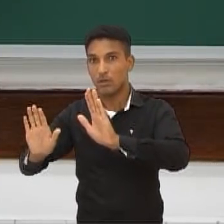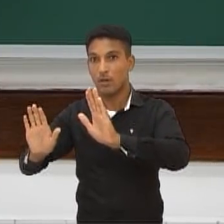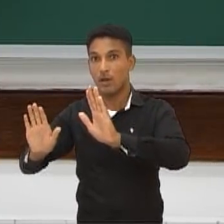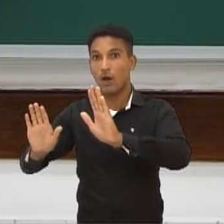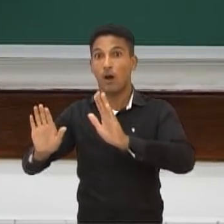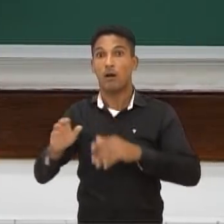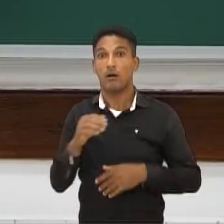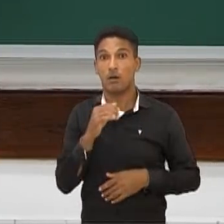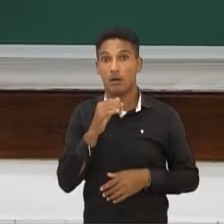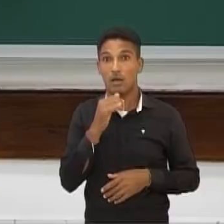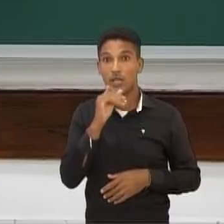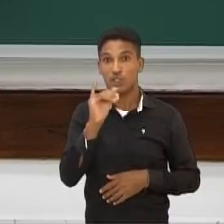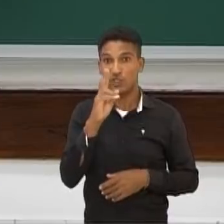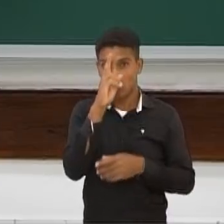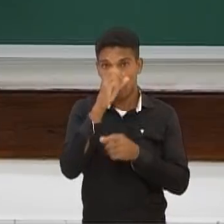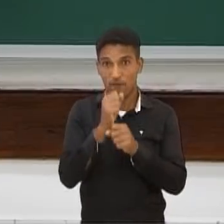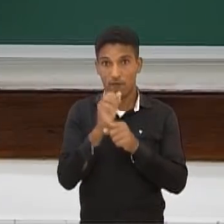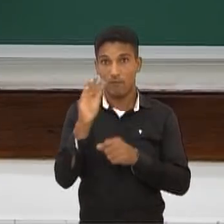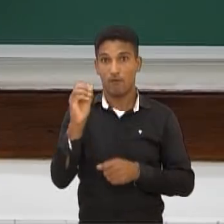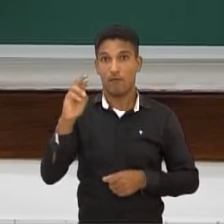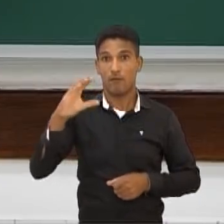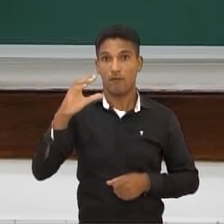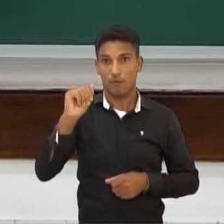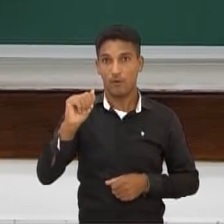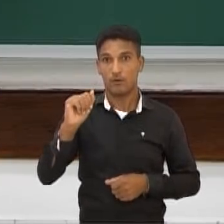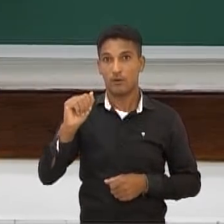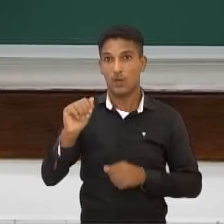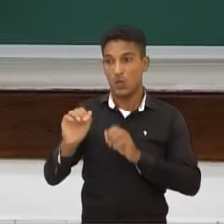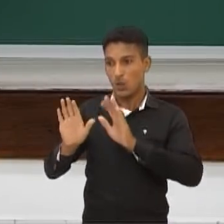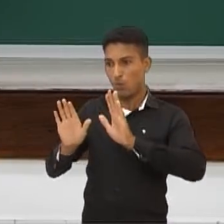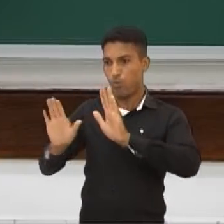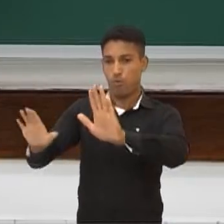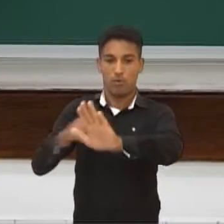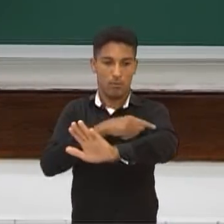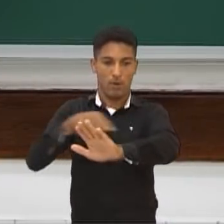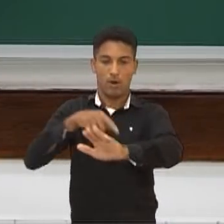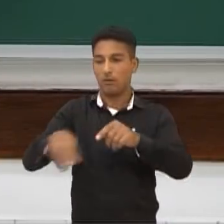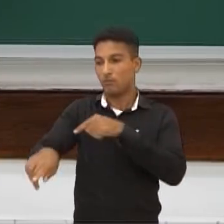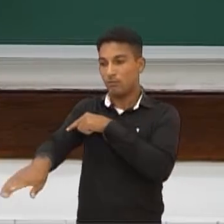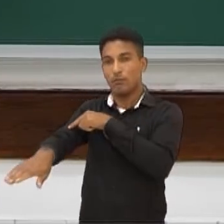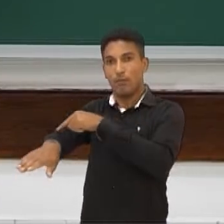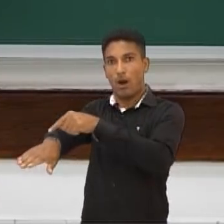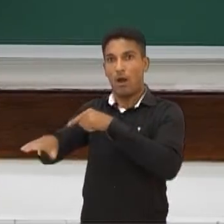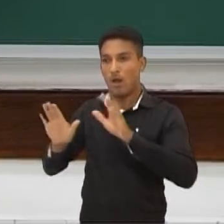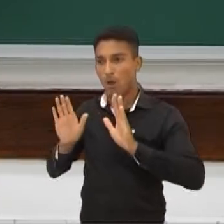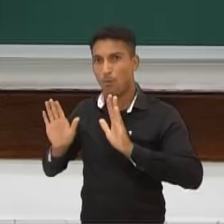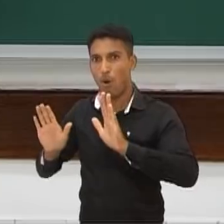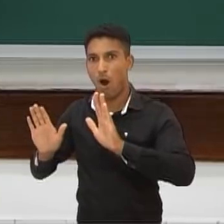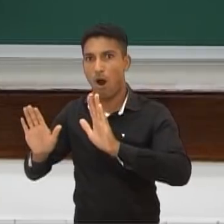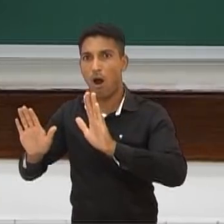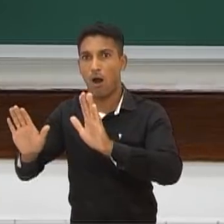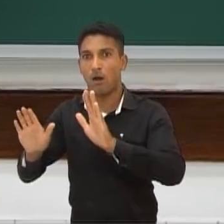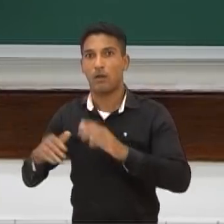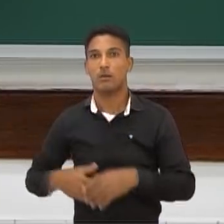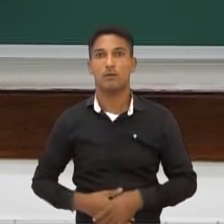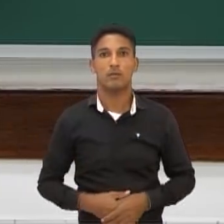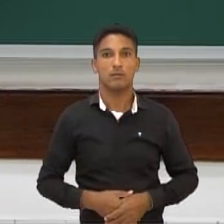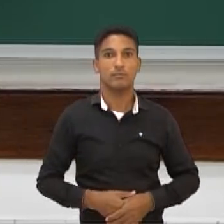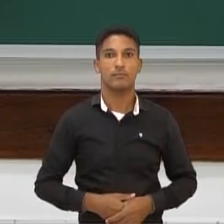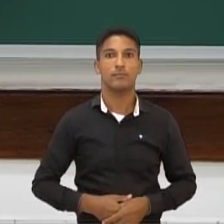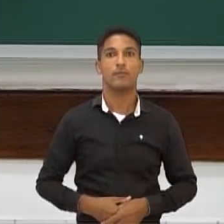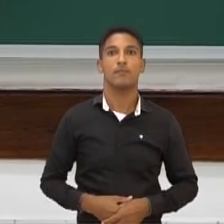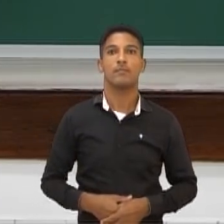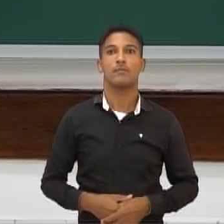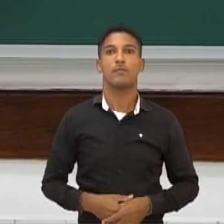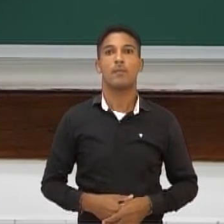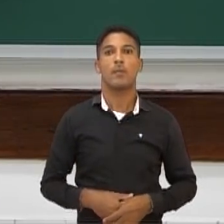fornecendo energia para esse sistema, né, formado por você e essa pessoa. Então, assim, bem simples. Falou em trabalho, nós